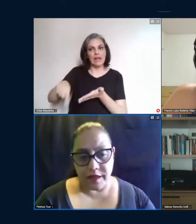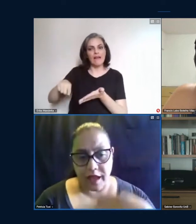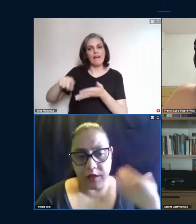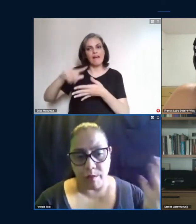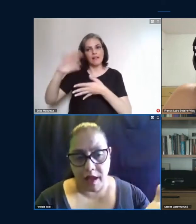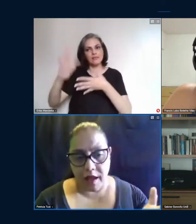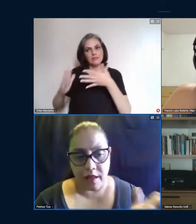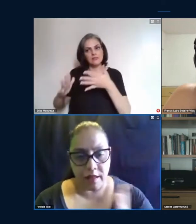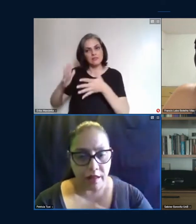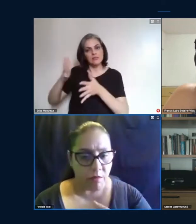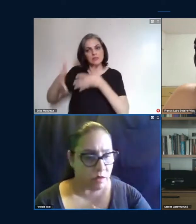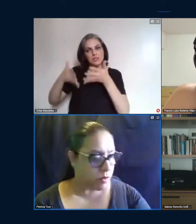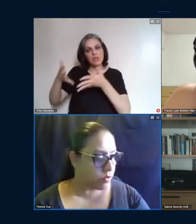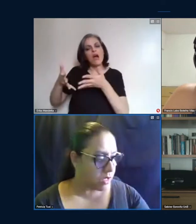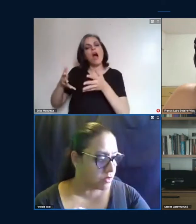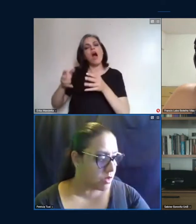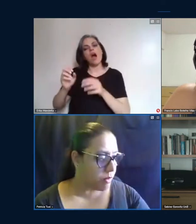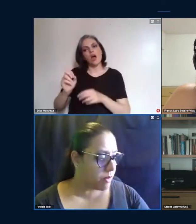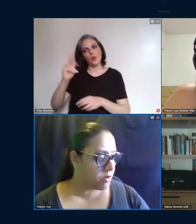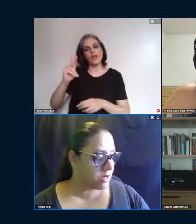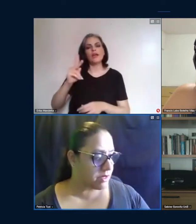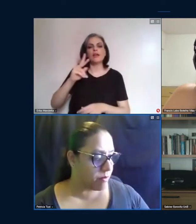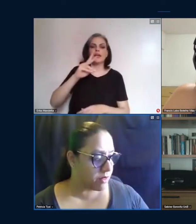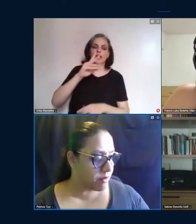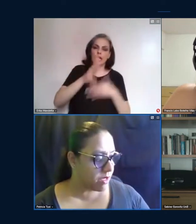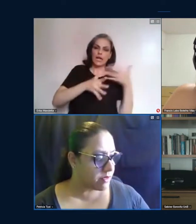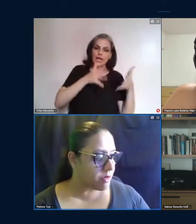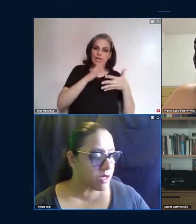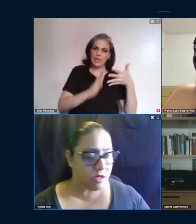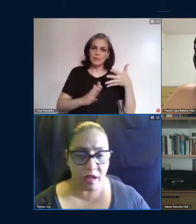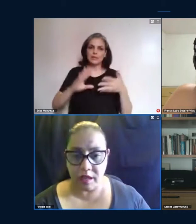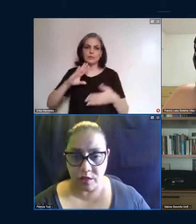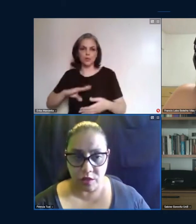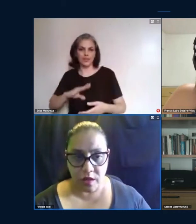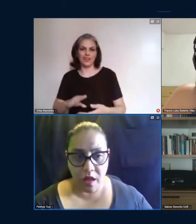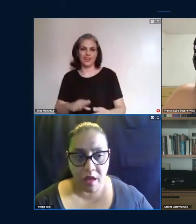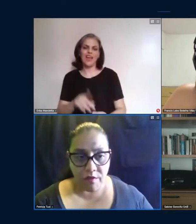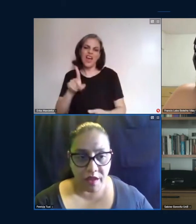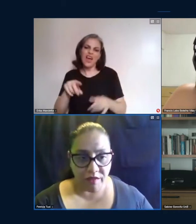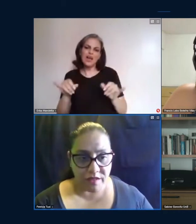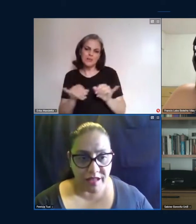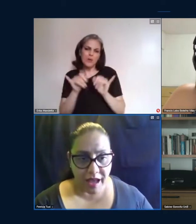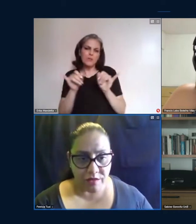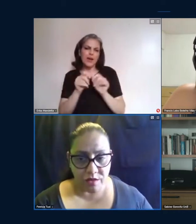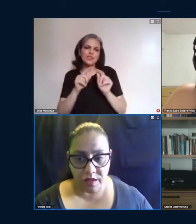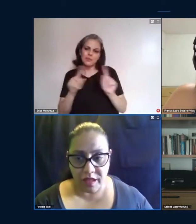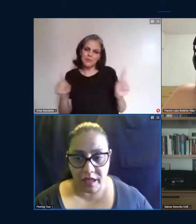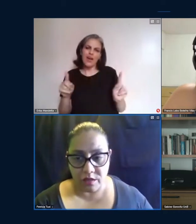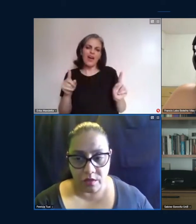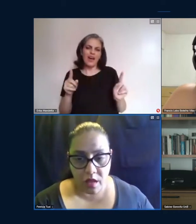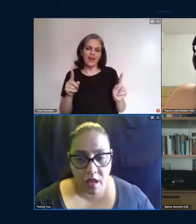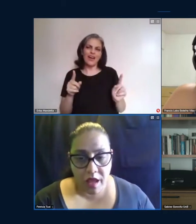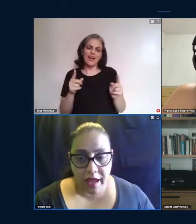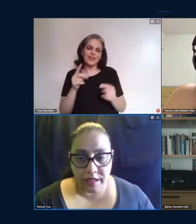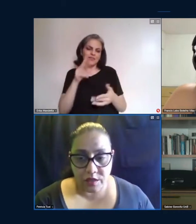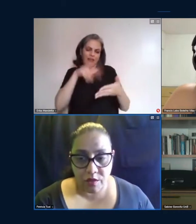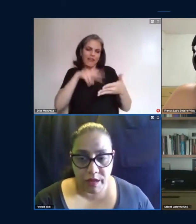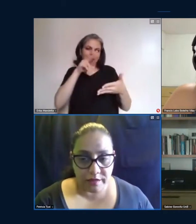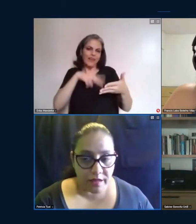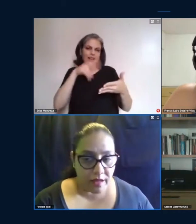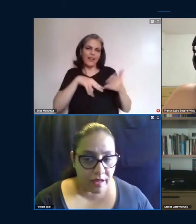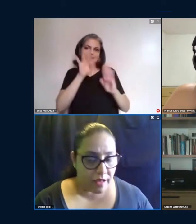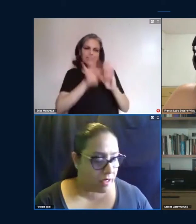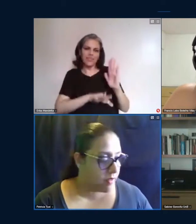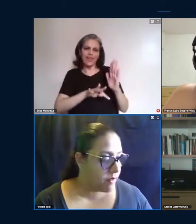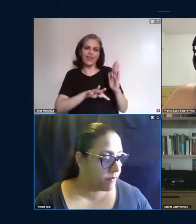faz acessário para libras portuguesas, só para padronizar, para também ser besteira, que a gente fica viciado de ver texto, aí a gente